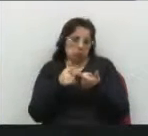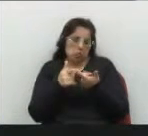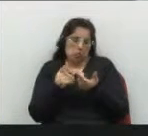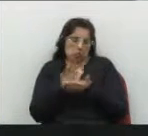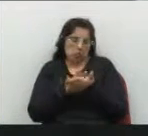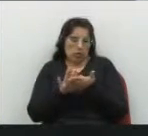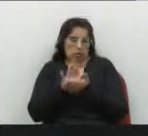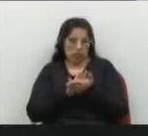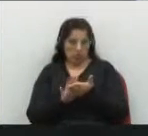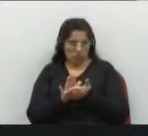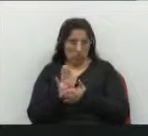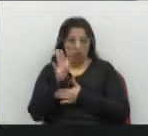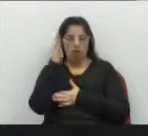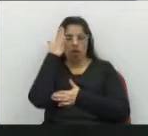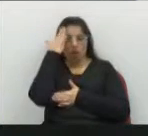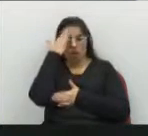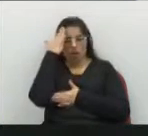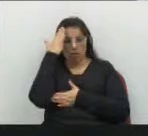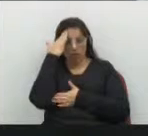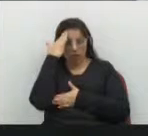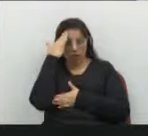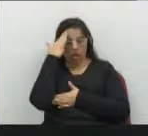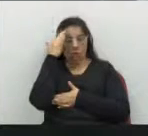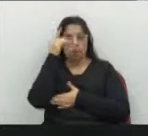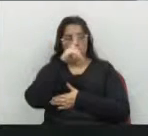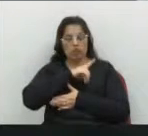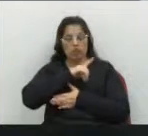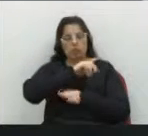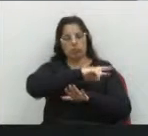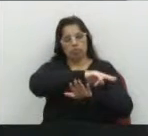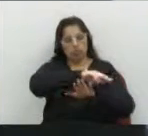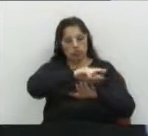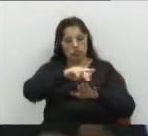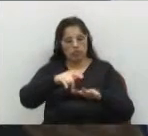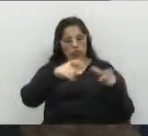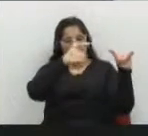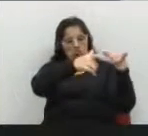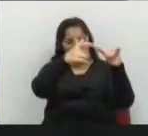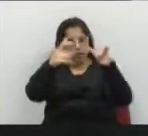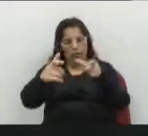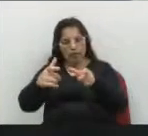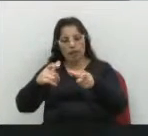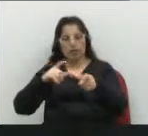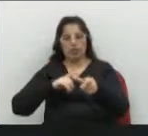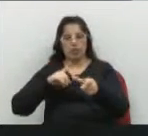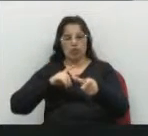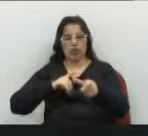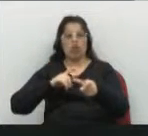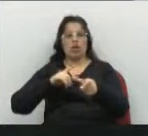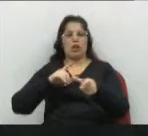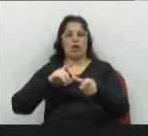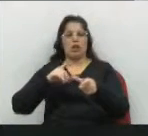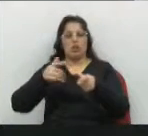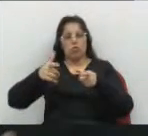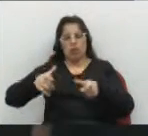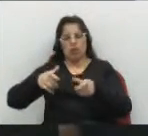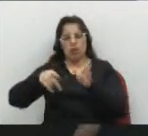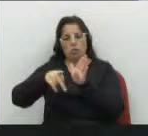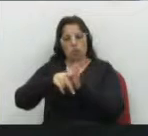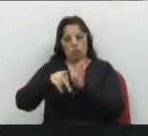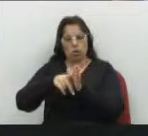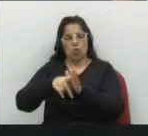também, acima, quase perto do Tatu, que dá para uma máquina limpar, que seja asfaltar,